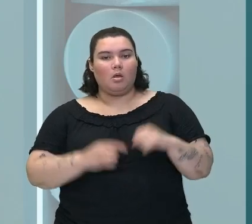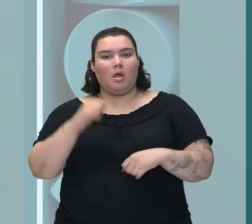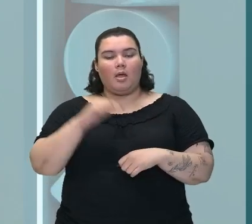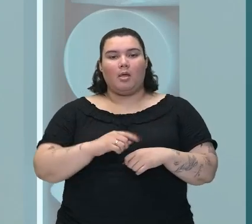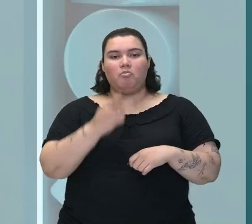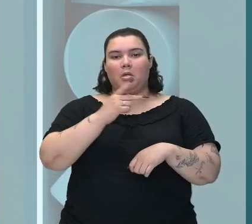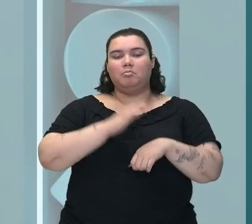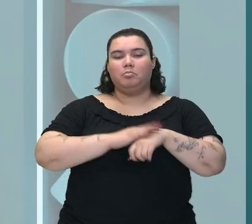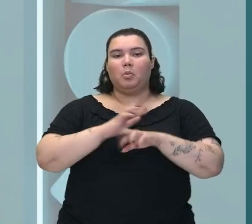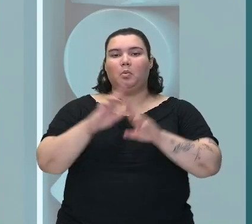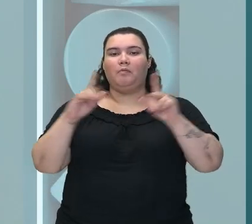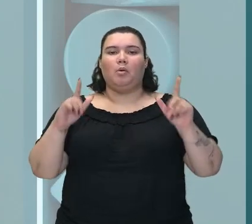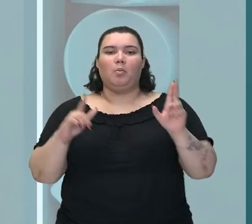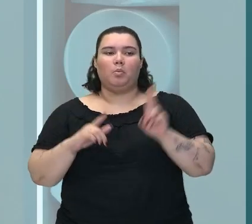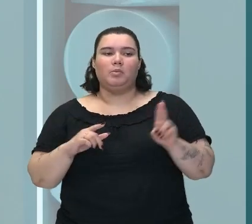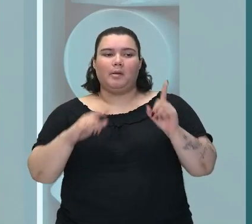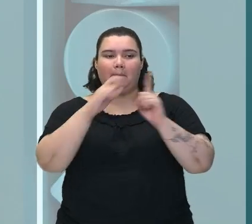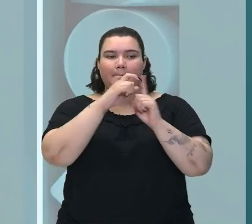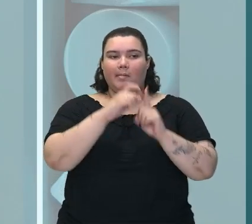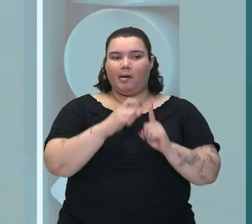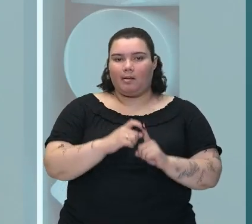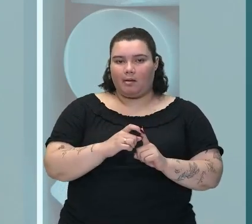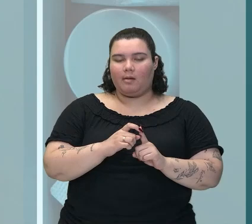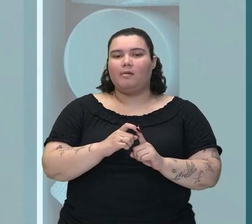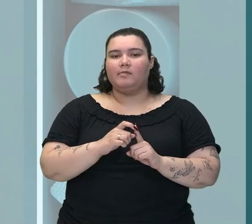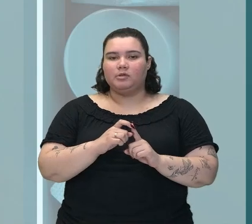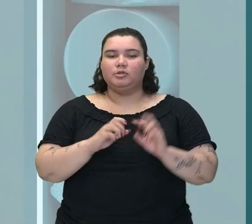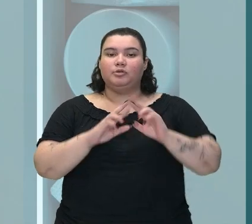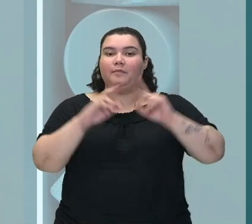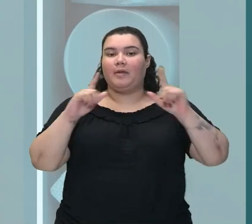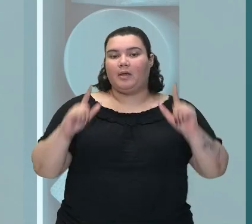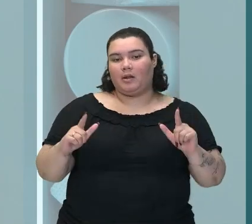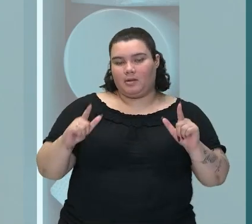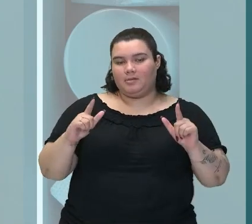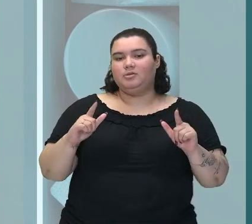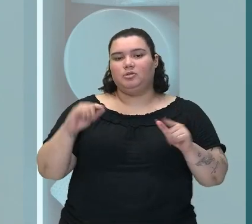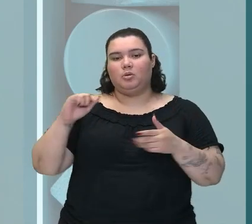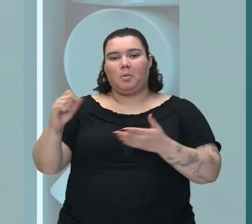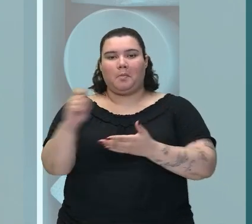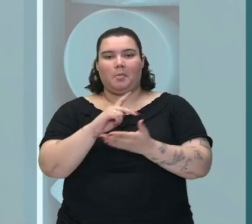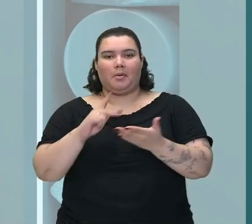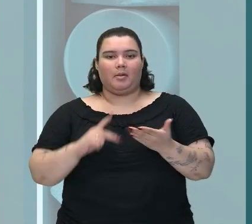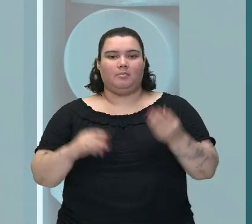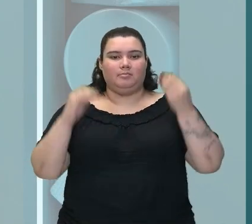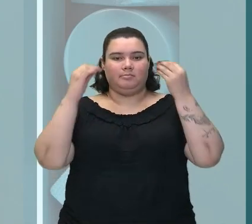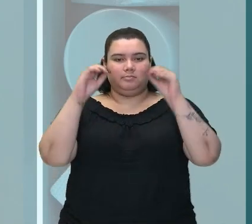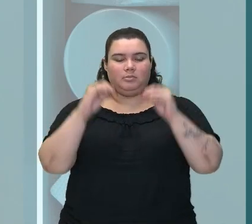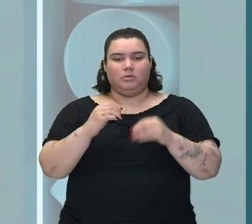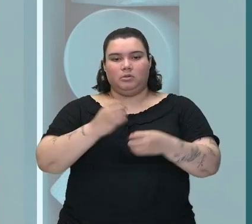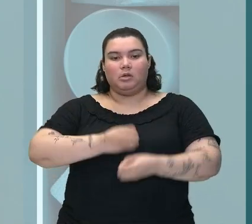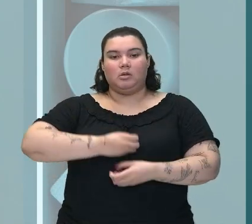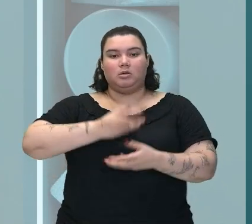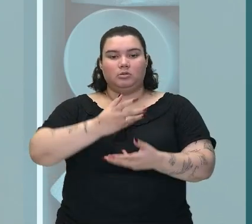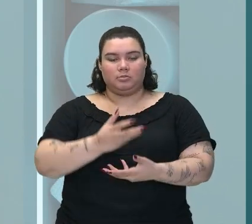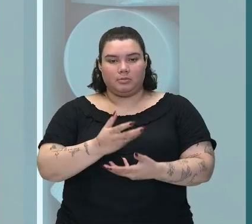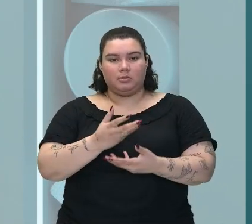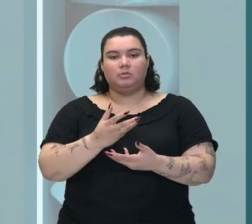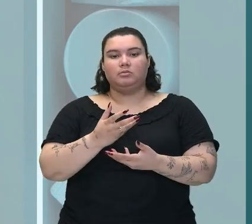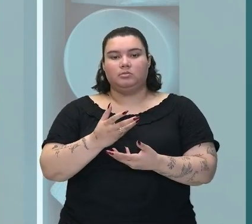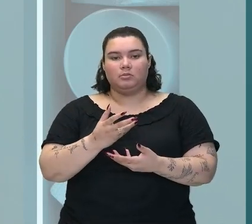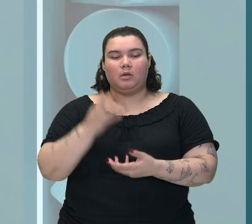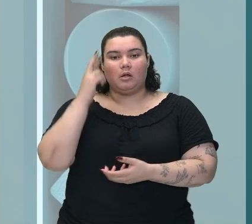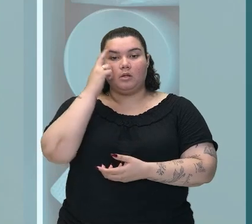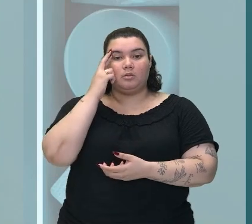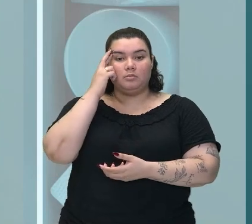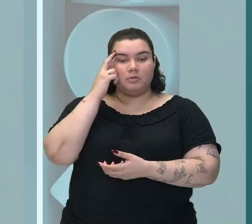de palavras antipoéticas em determinados termos para expressar, para colocar ali nos seus poemas,